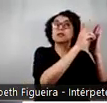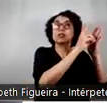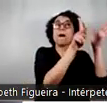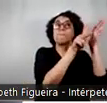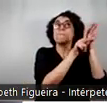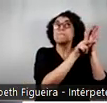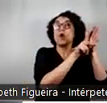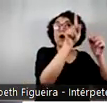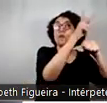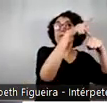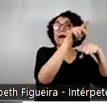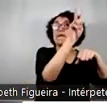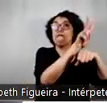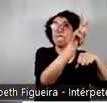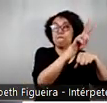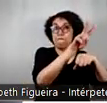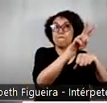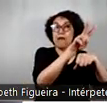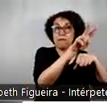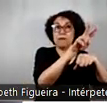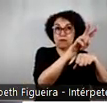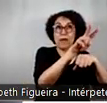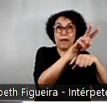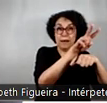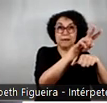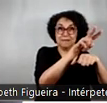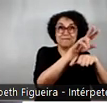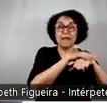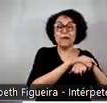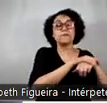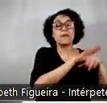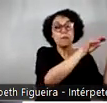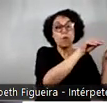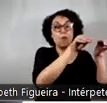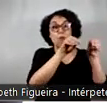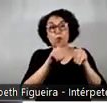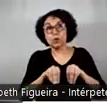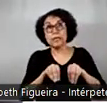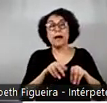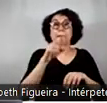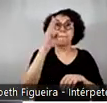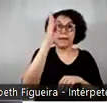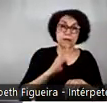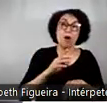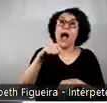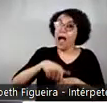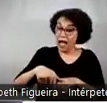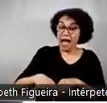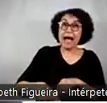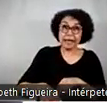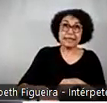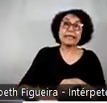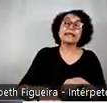Então a gente tem aí cerca de quatro etnias que vivem no Brasil, né, os Inhapá, os Carinha, os Pemonhos, o